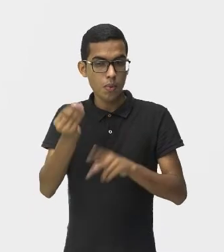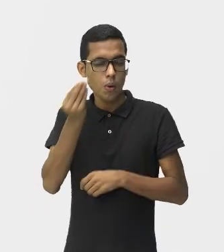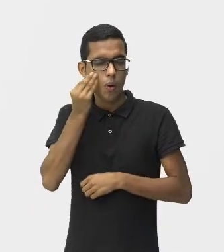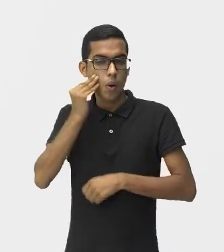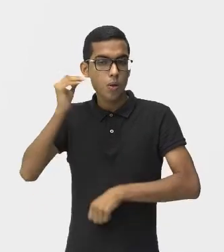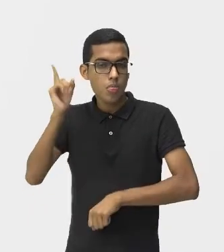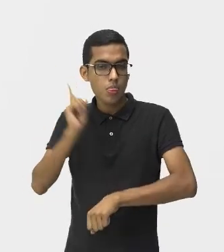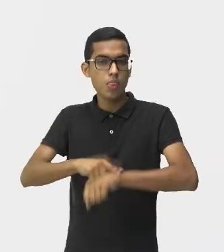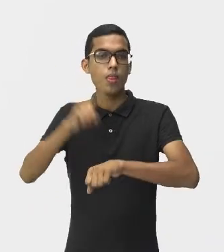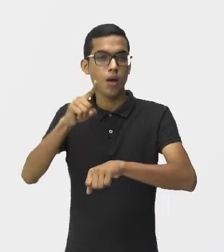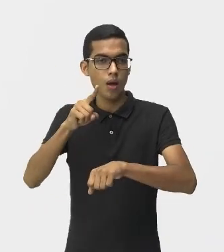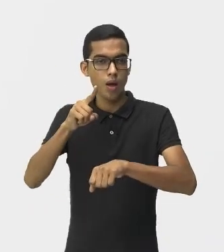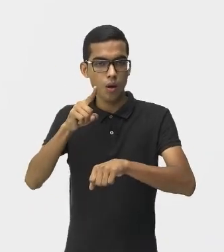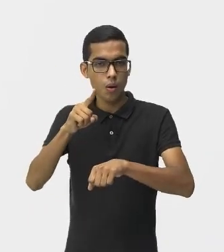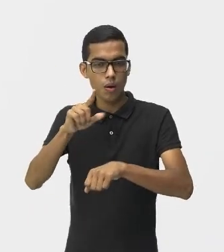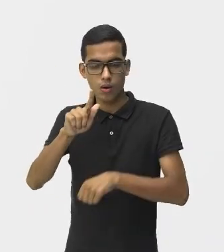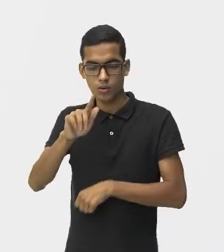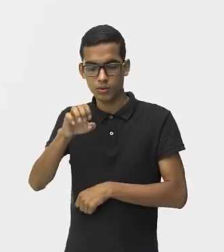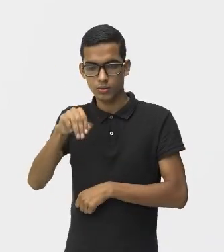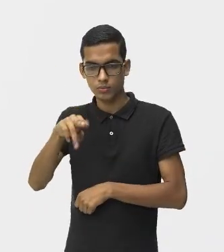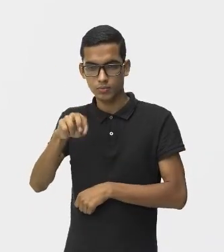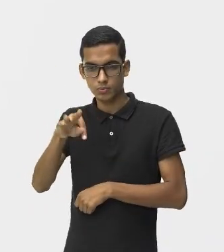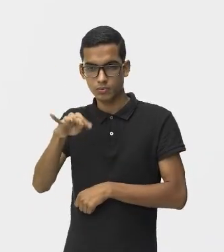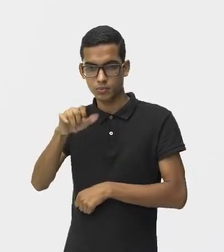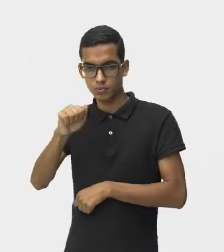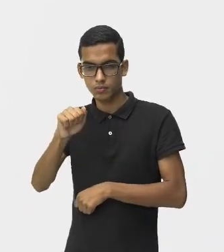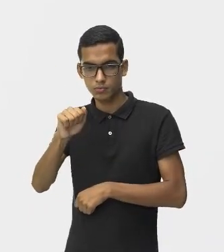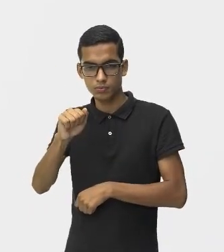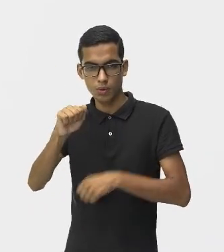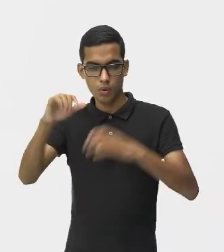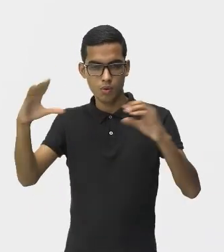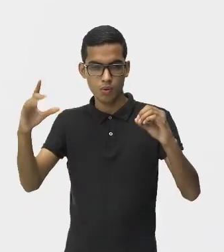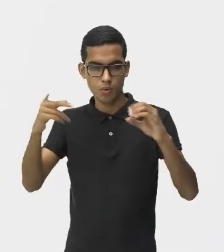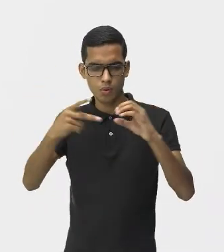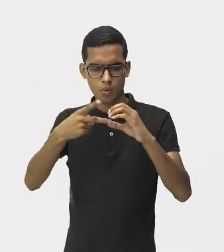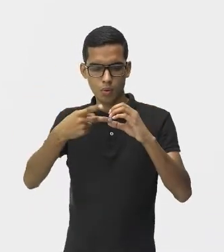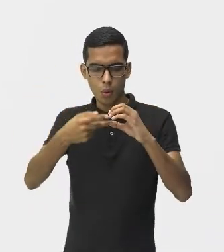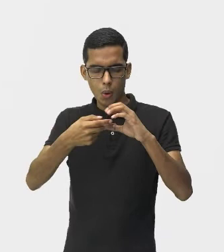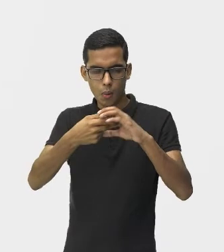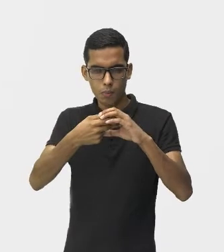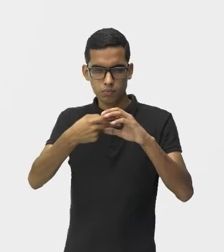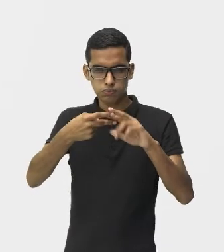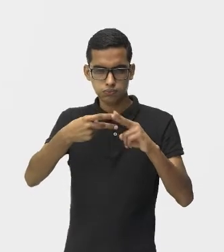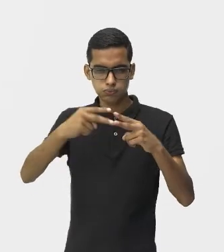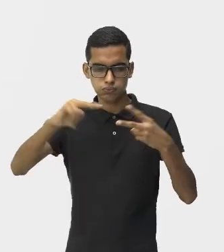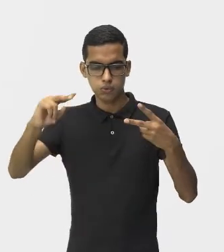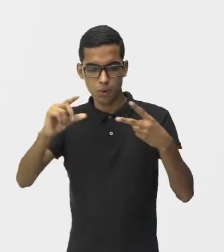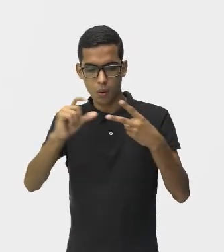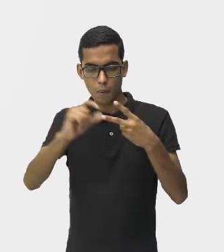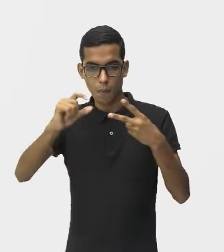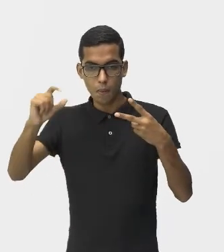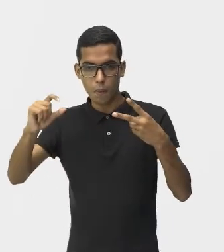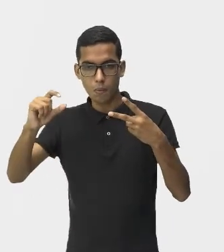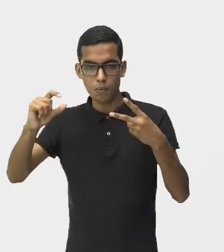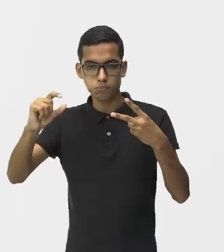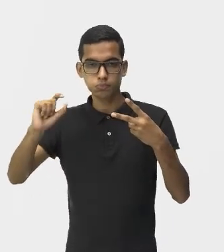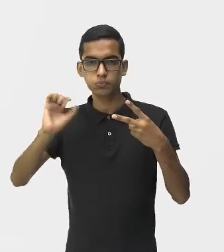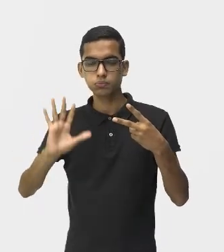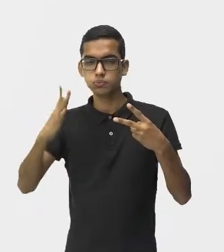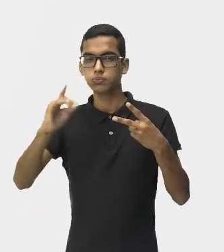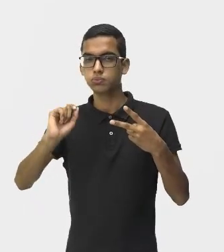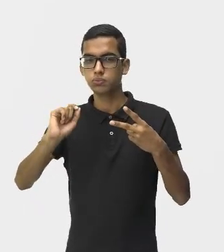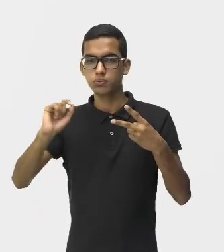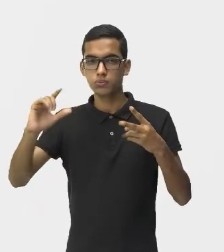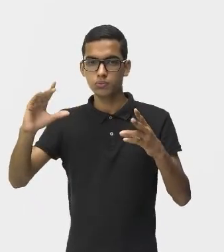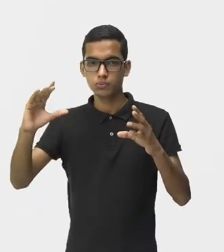um número acima, né? Porque essa célula levou uma quantidade de cromossomos acima do que deveria, que seria